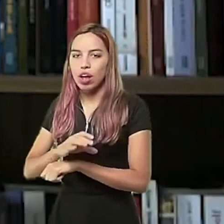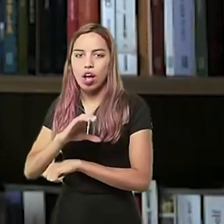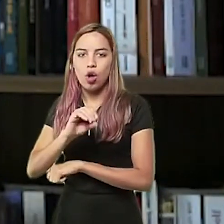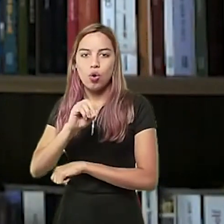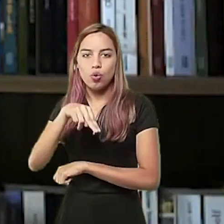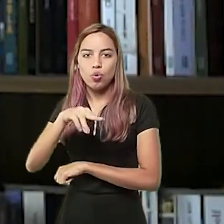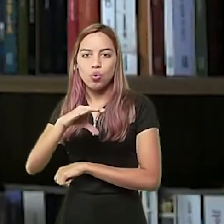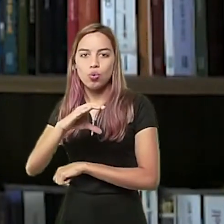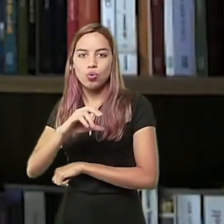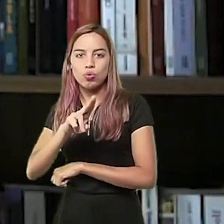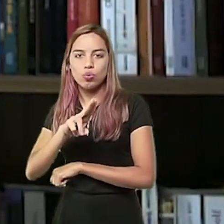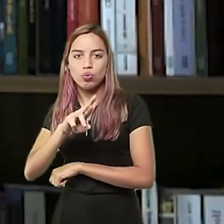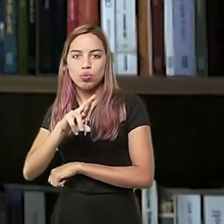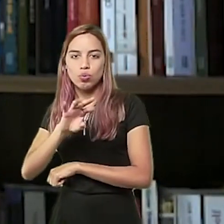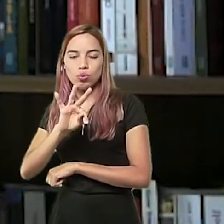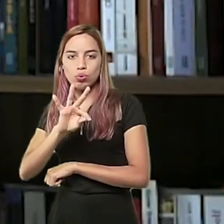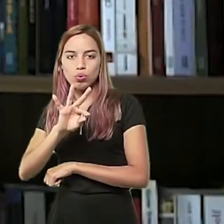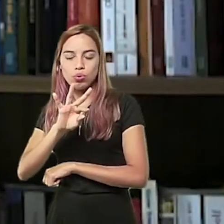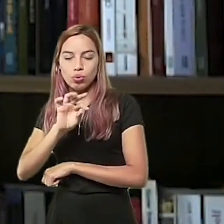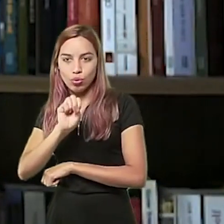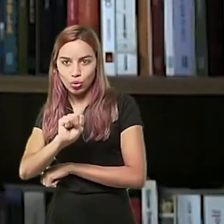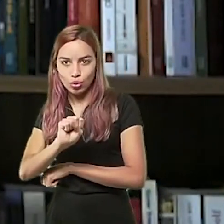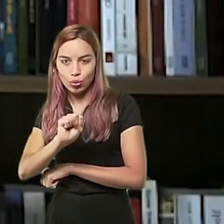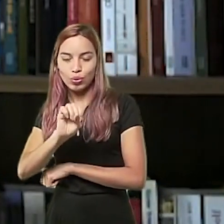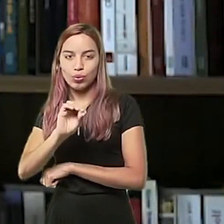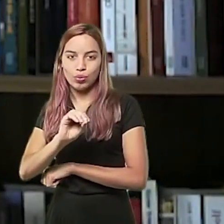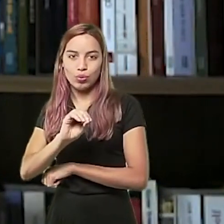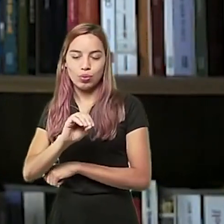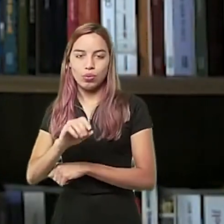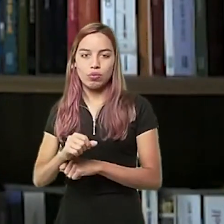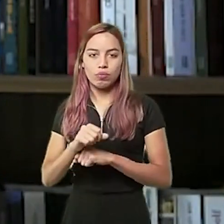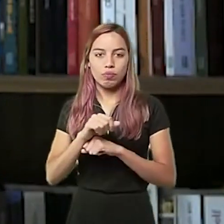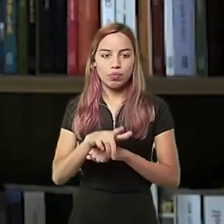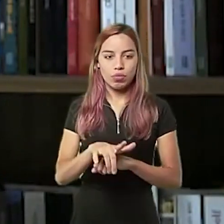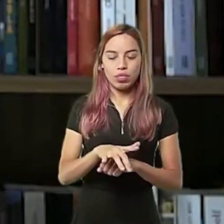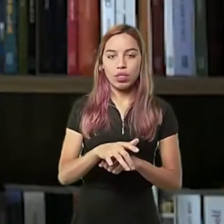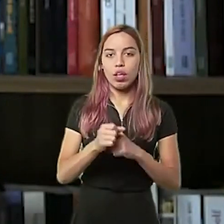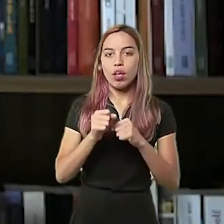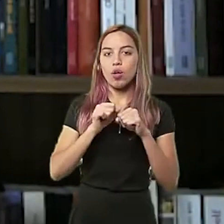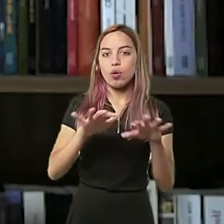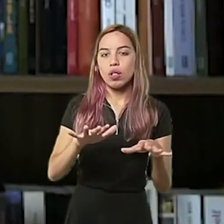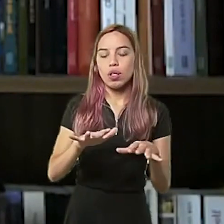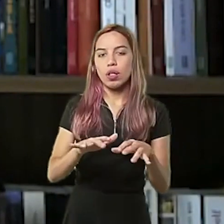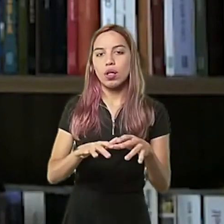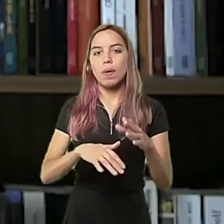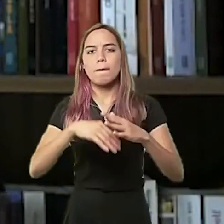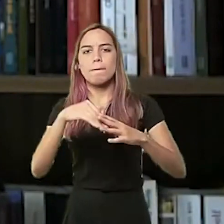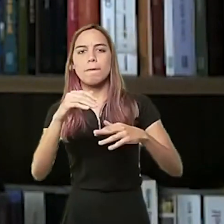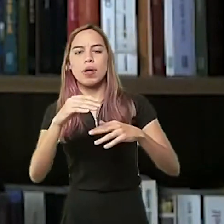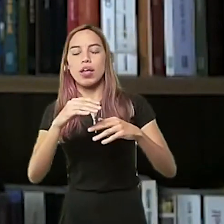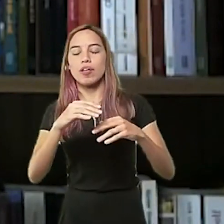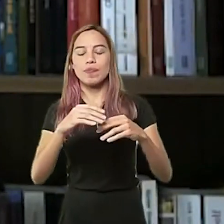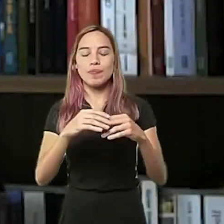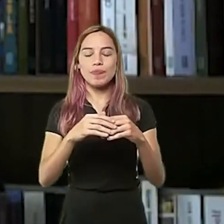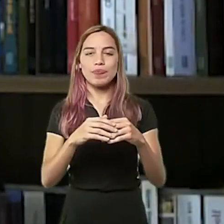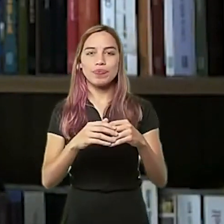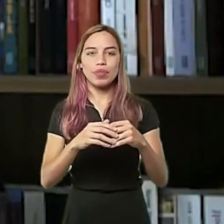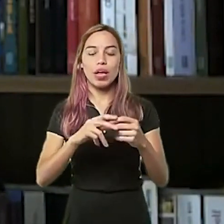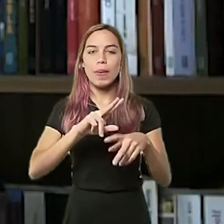inscrição para o Prêmio Leia, que é um prêmio baseado em Portugal, né, que é dado por um grande grupo